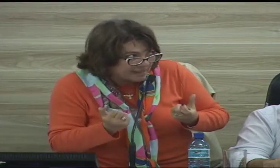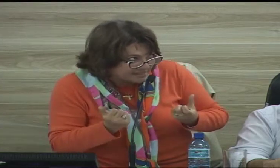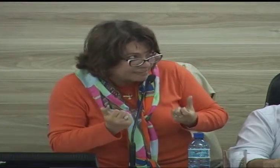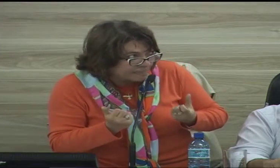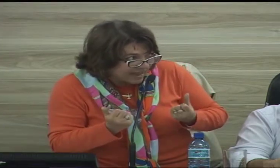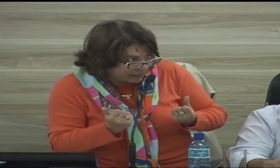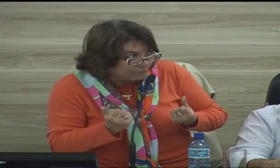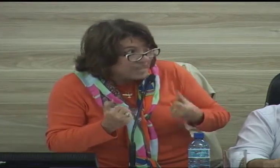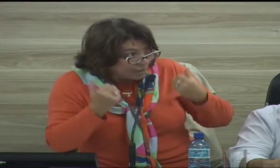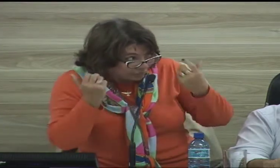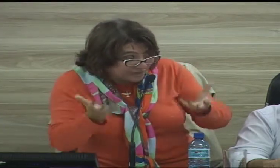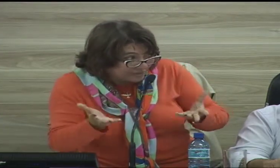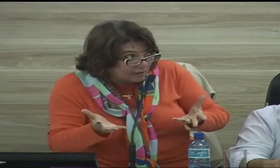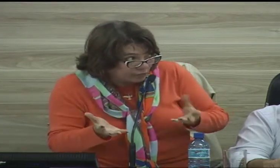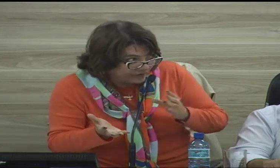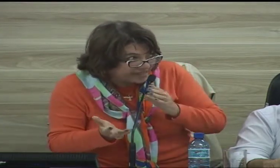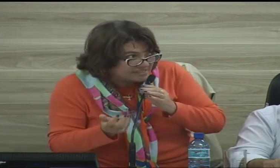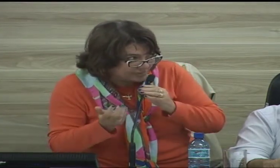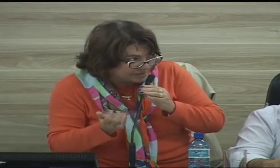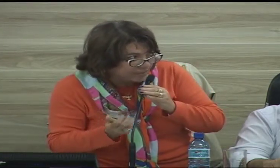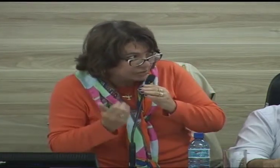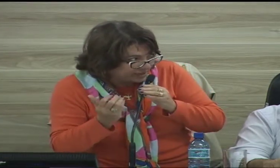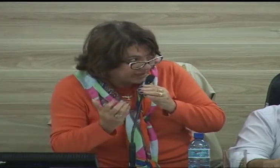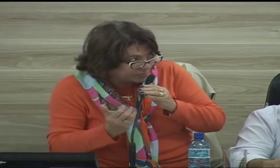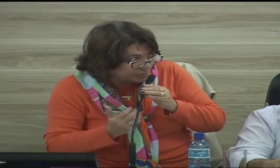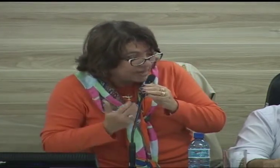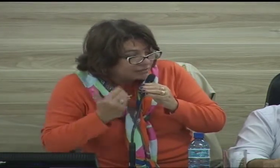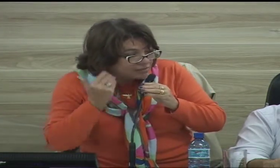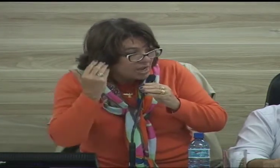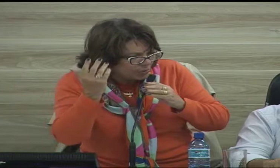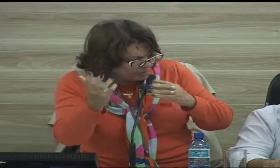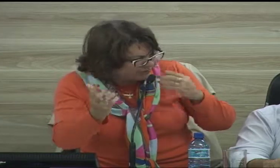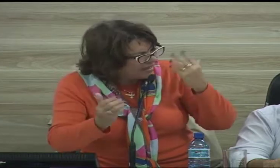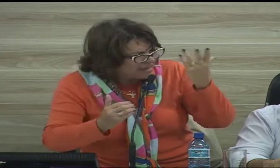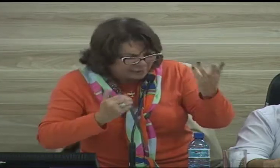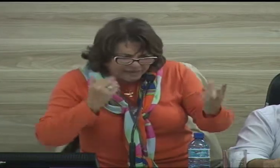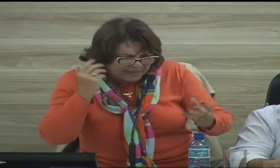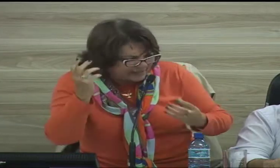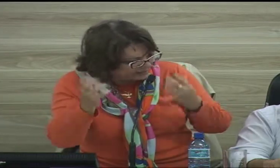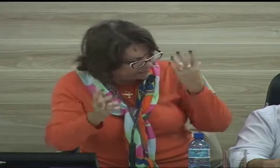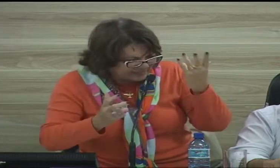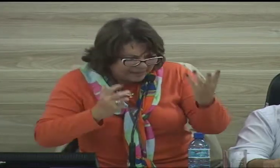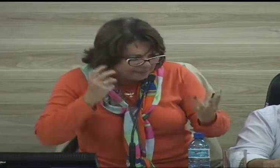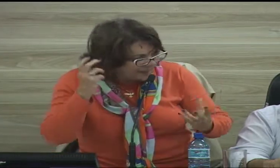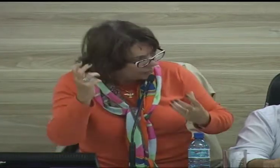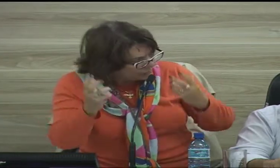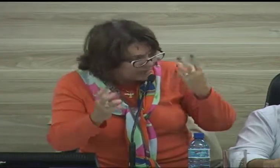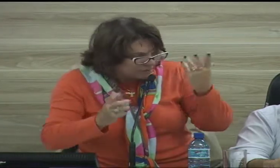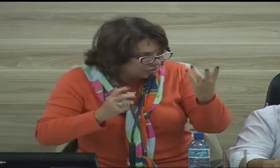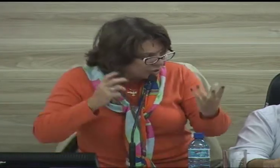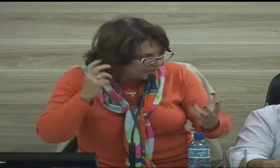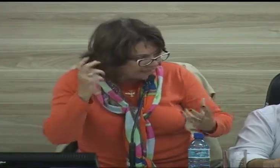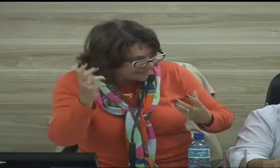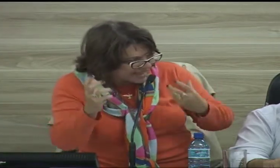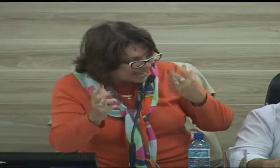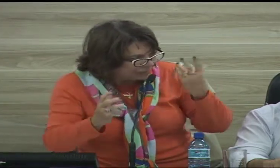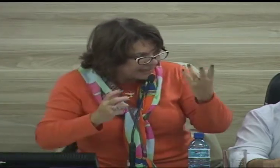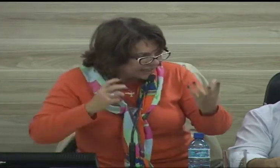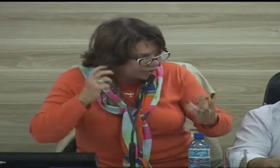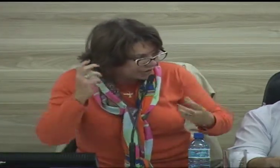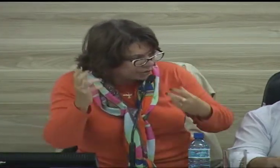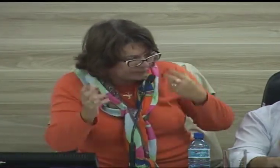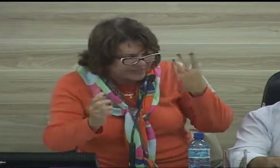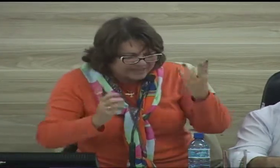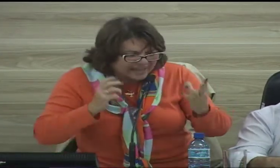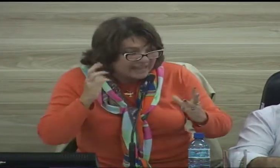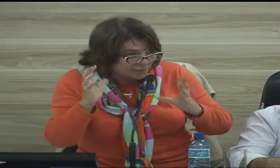que participaram. Eu tive na Conferência Municipal de Direitos Humanos, quando foi aquele, né, meio desorganizado na